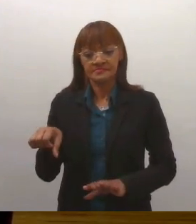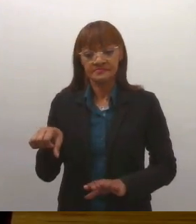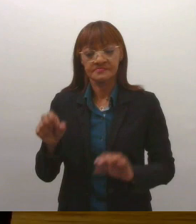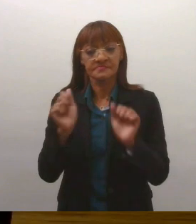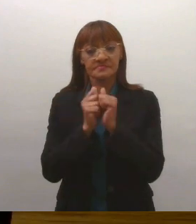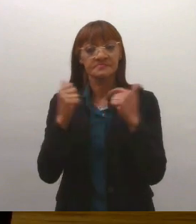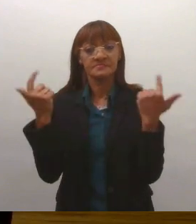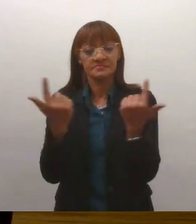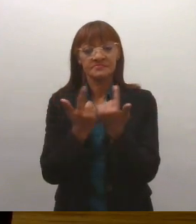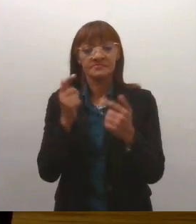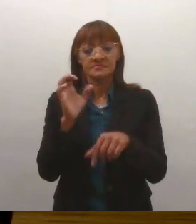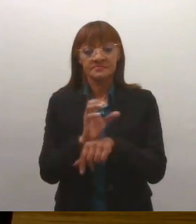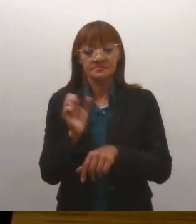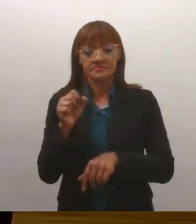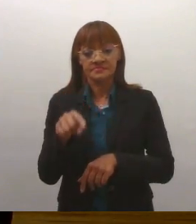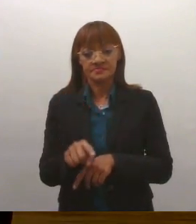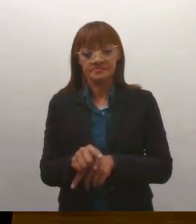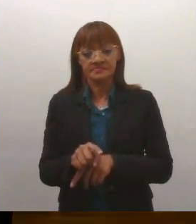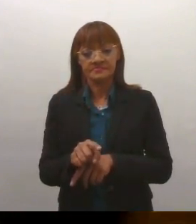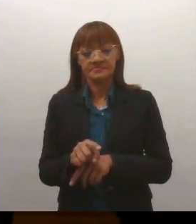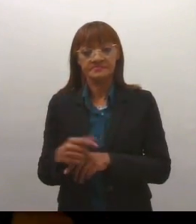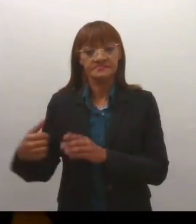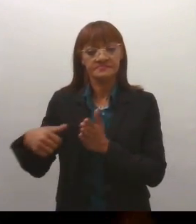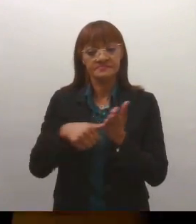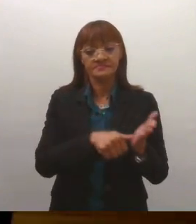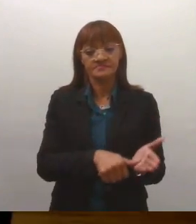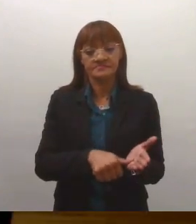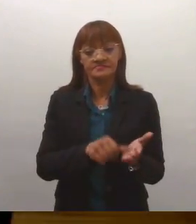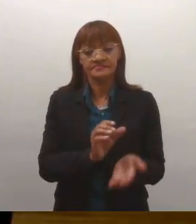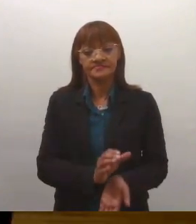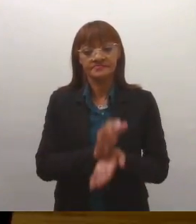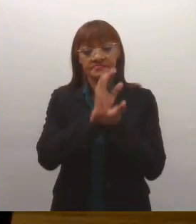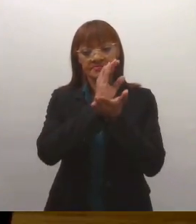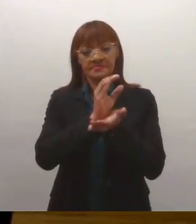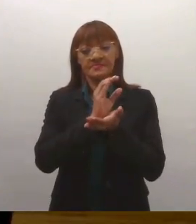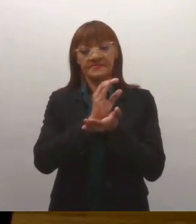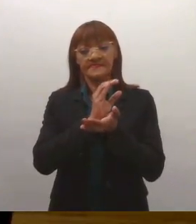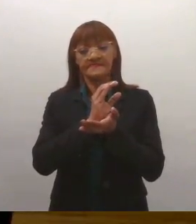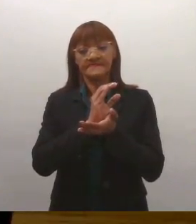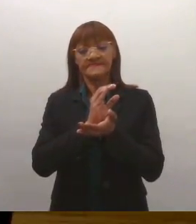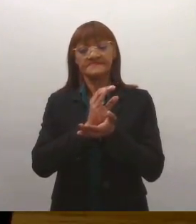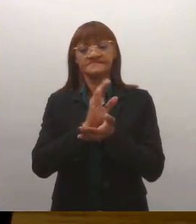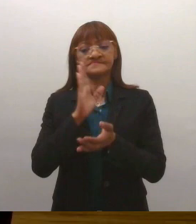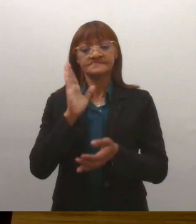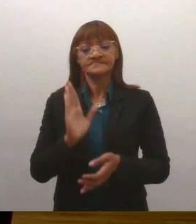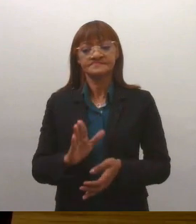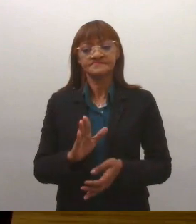membros do Conselho de Ordem do Mérito Parlamentar, em sua